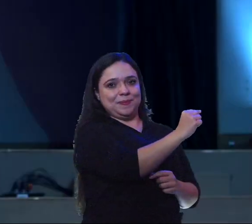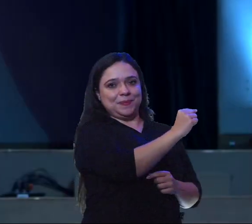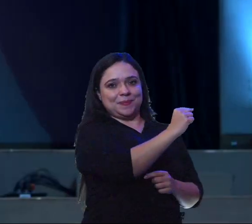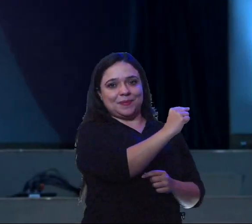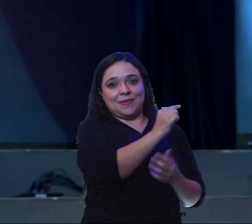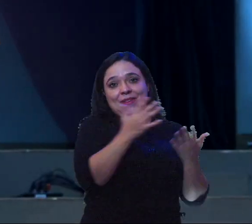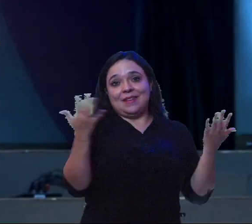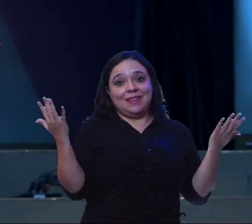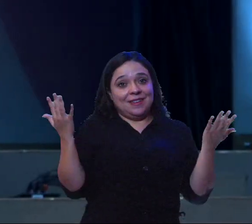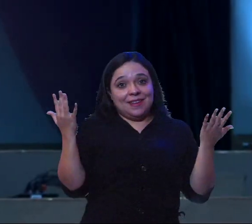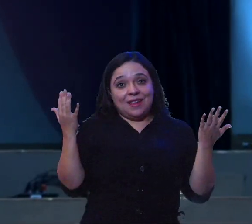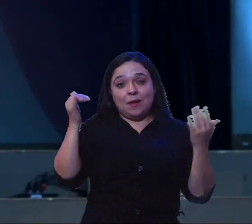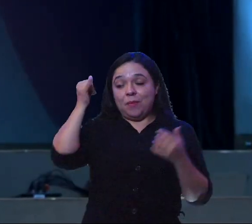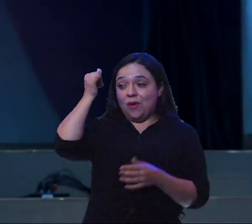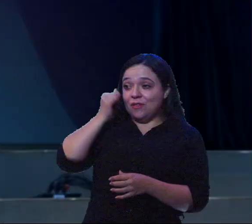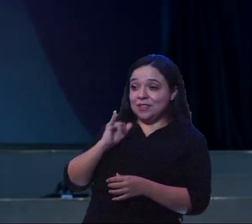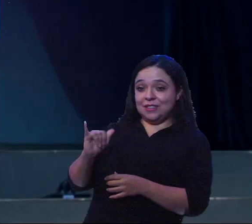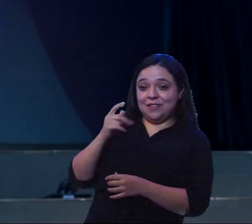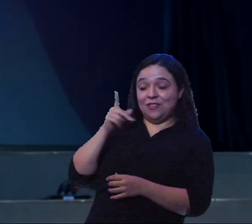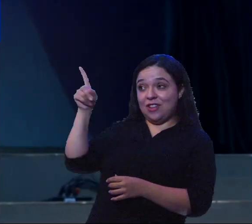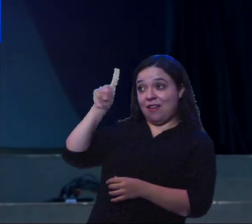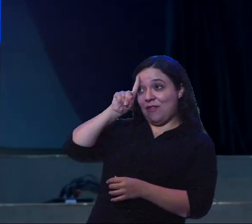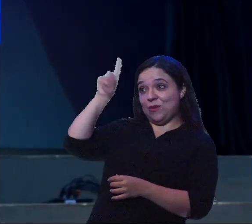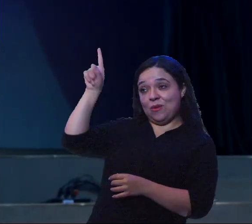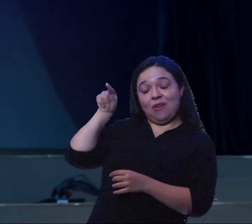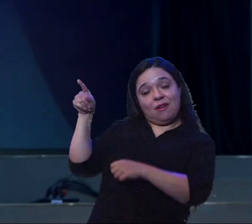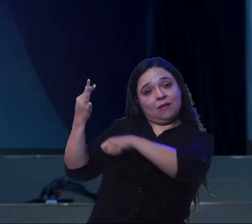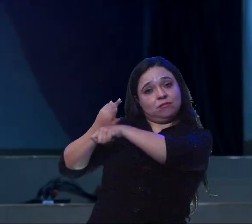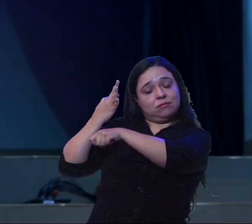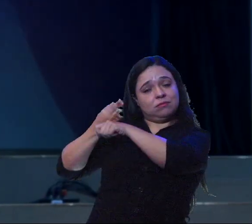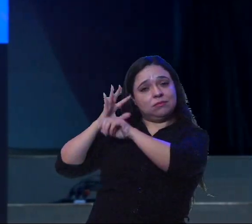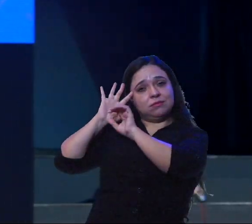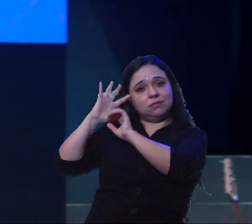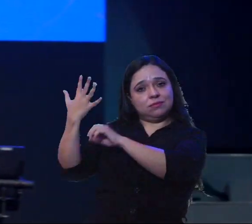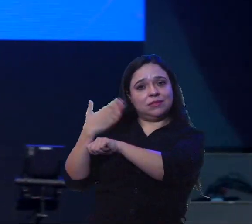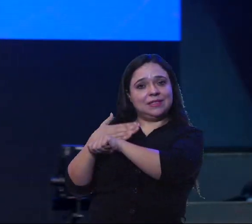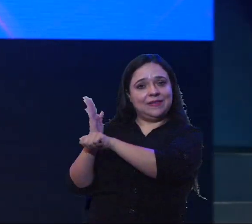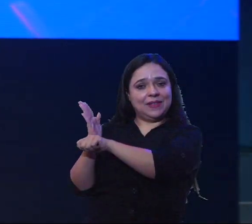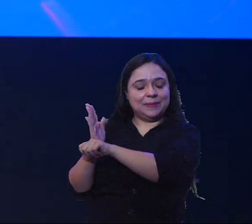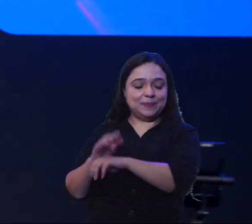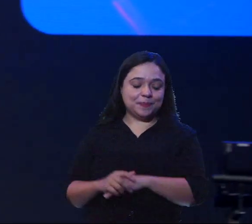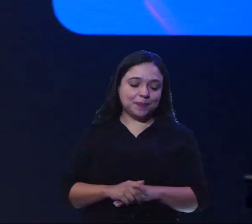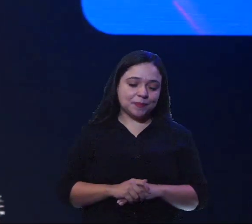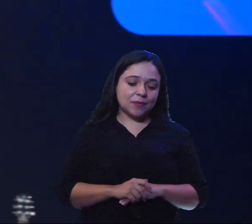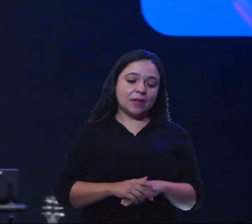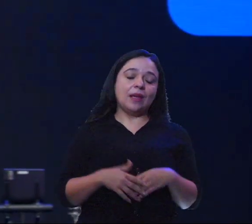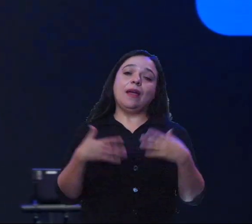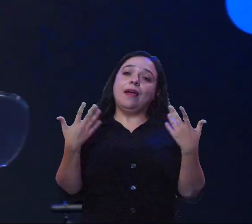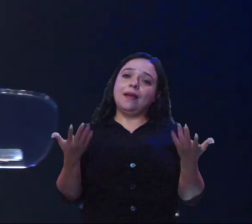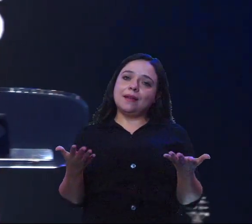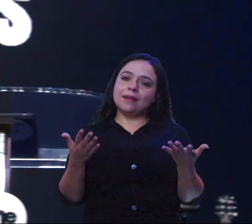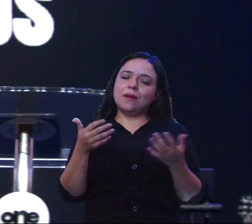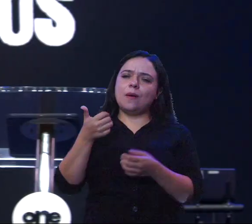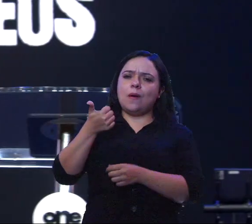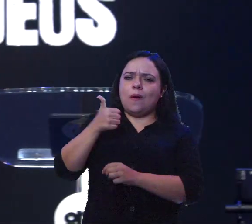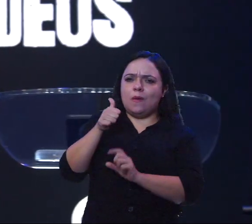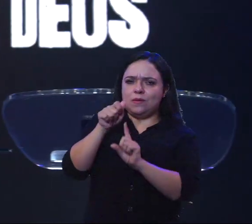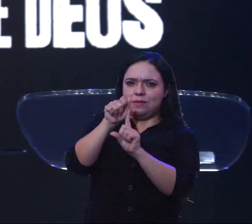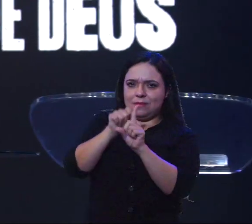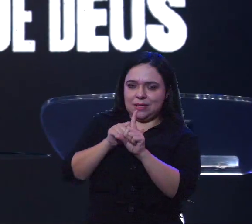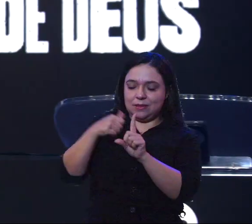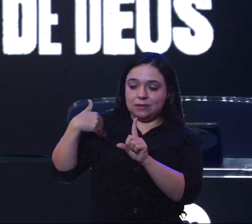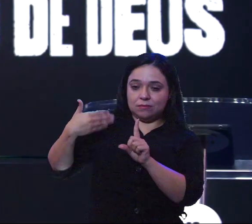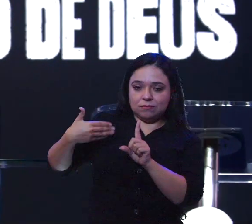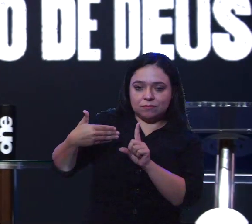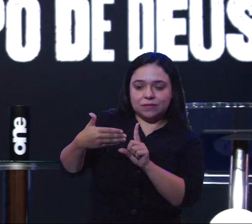Afinal de contas, como é que diz a profecia? Quem inventa, aguenta, né? E aí, foi interessante porque dentro de 11 meses, eles